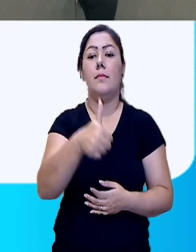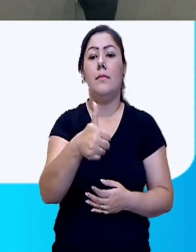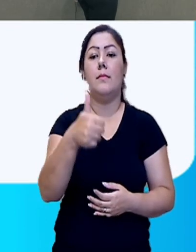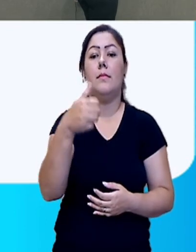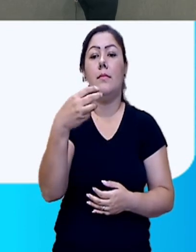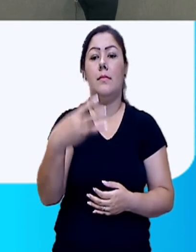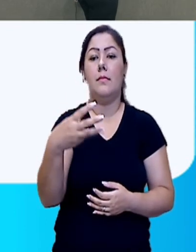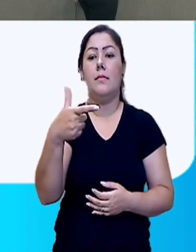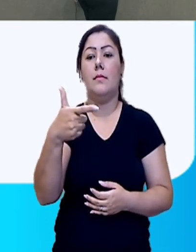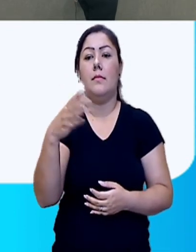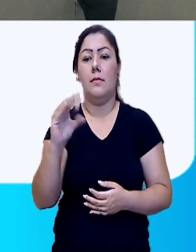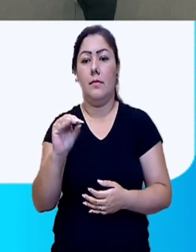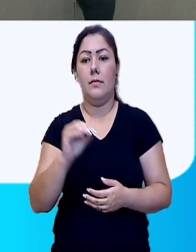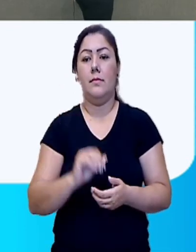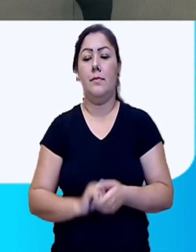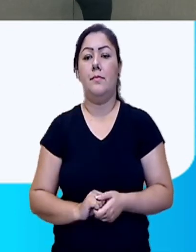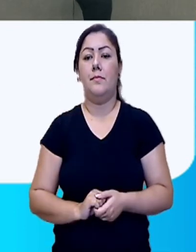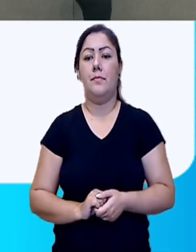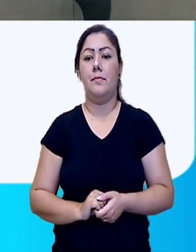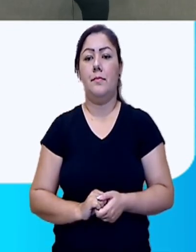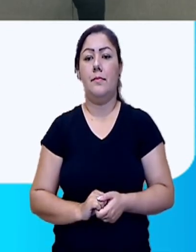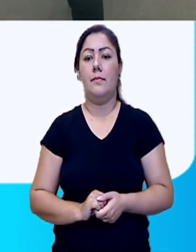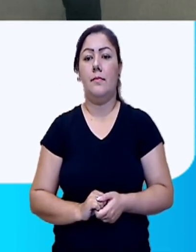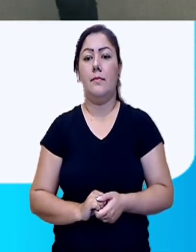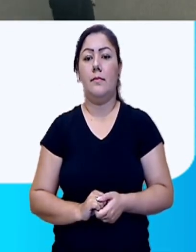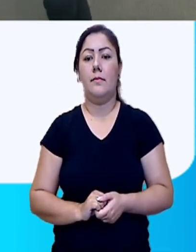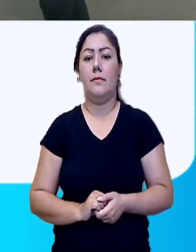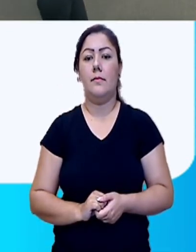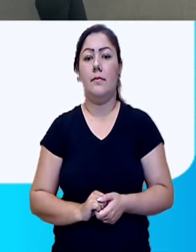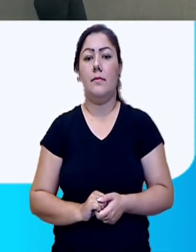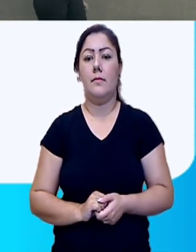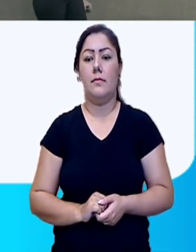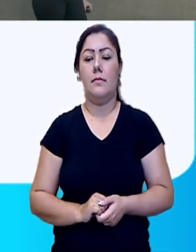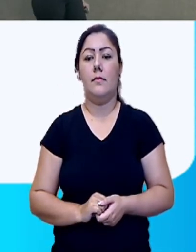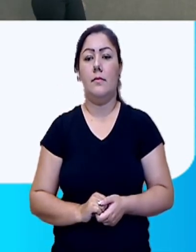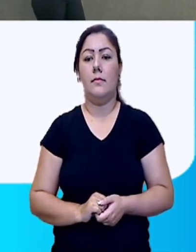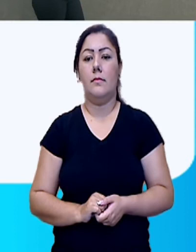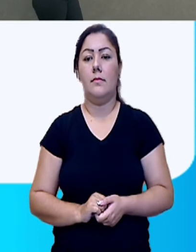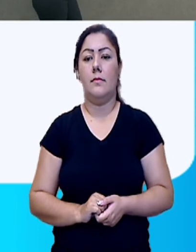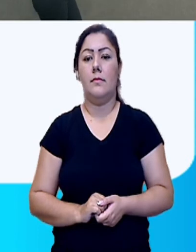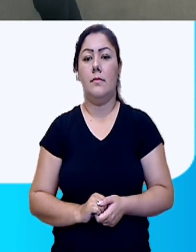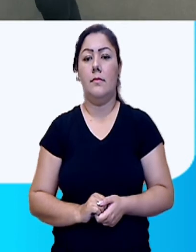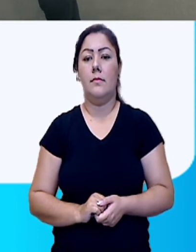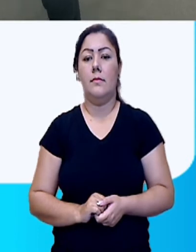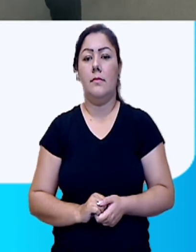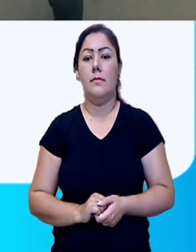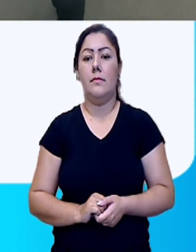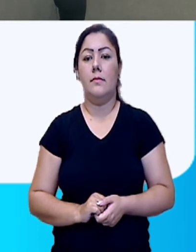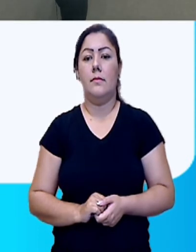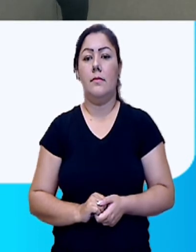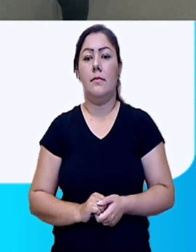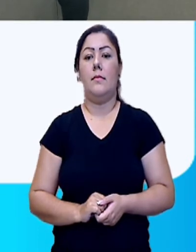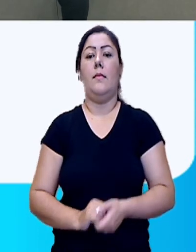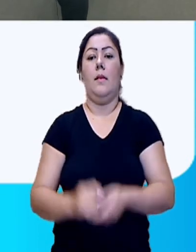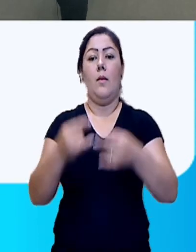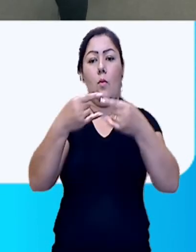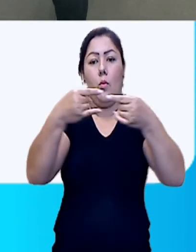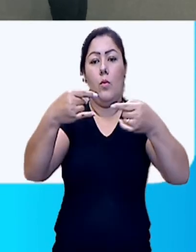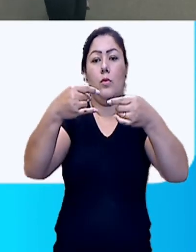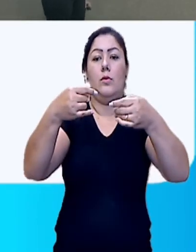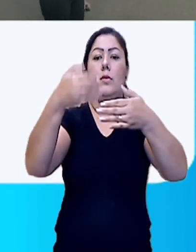positivos. Positivos eu vou sublinhar. Então, entrou aqui 1.320. Compensou um cheque